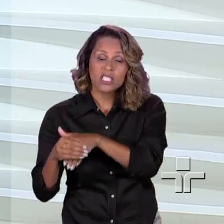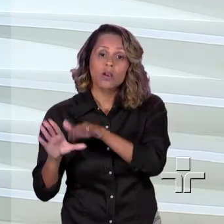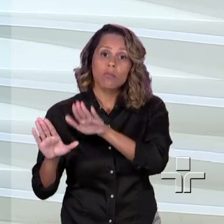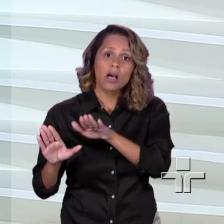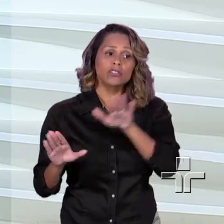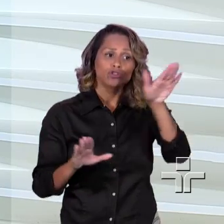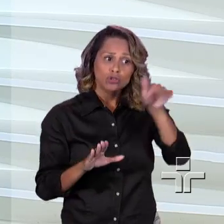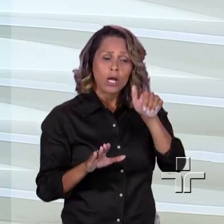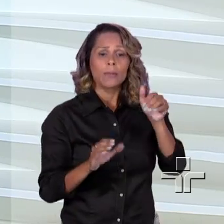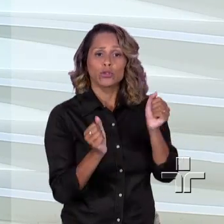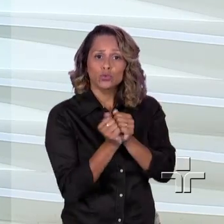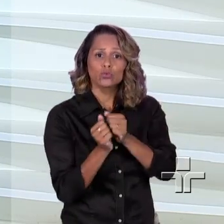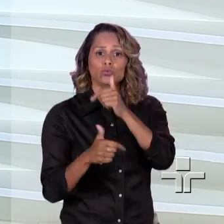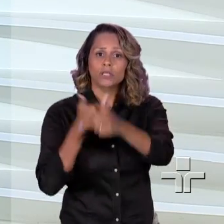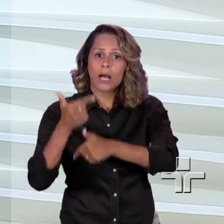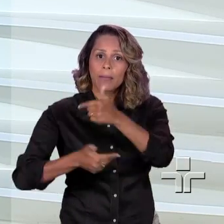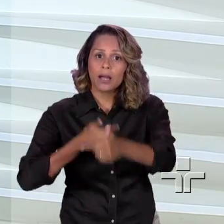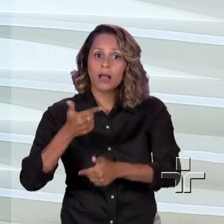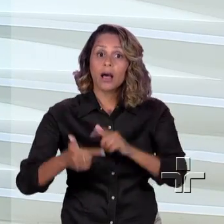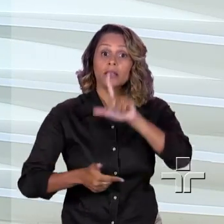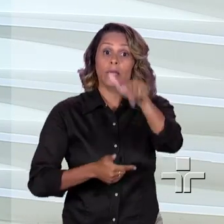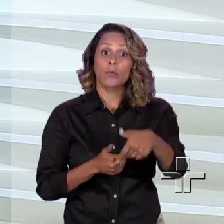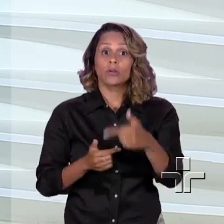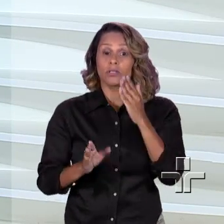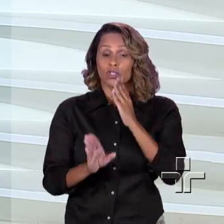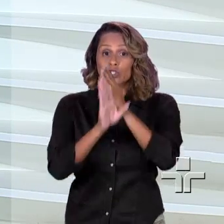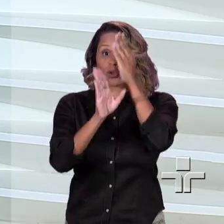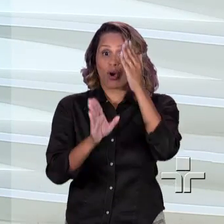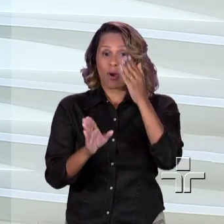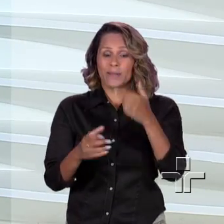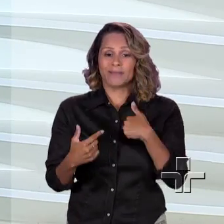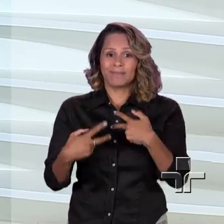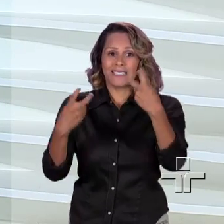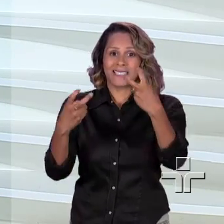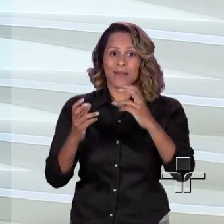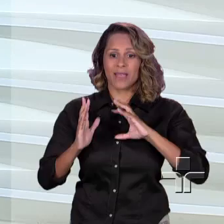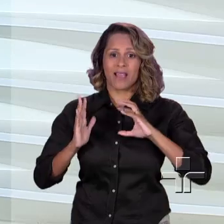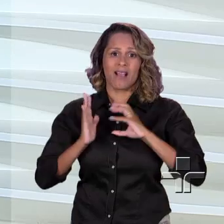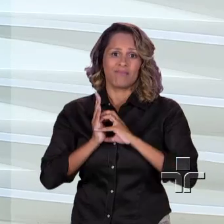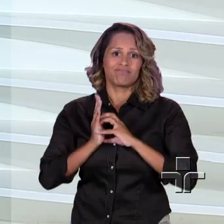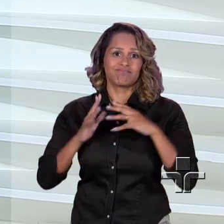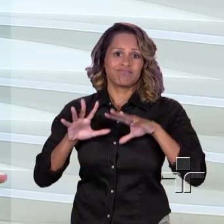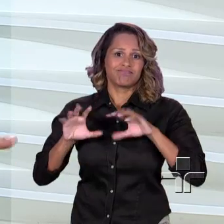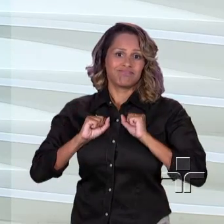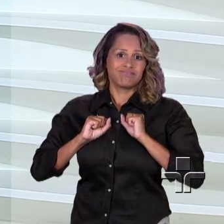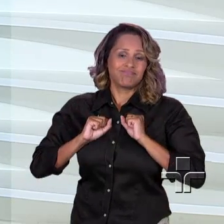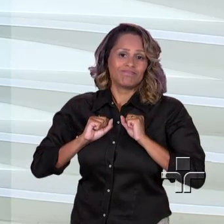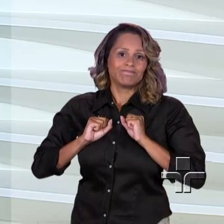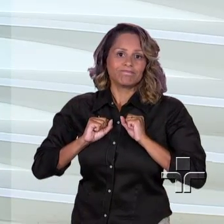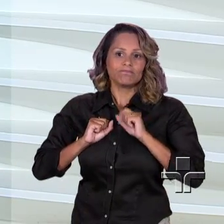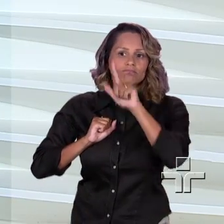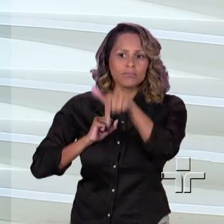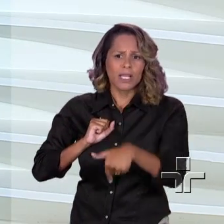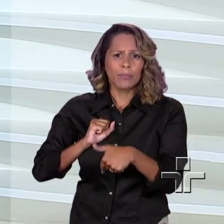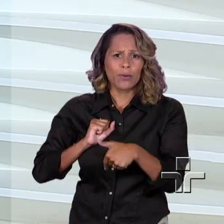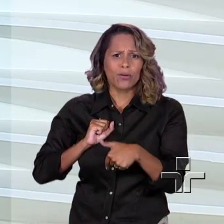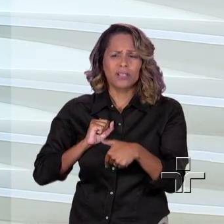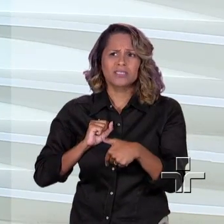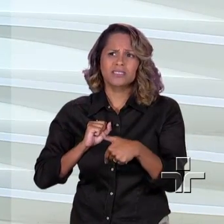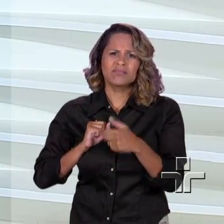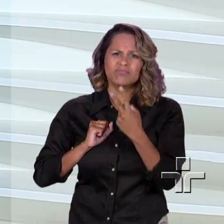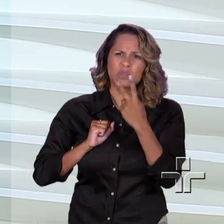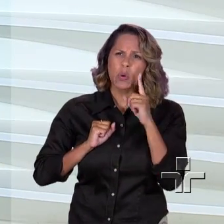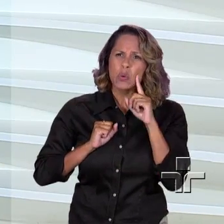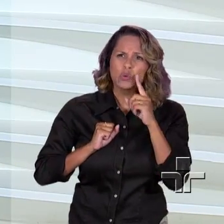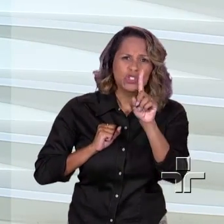vapor. Quando ele descobre que ele é soropositivo, ele está deprimido durante 2 dias ou 1 dia e começa de novo a reproduzir uma